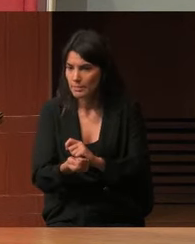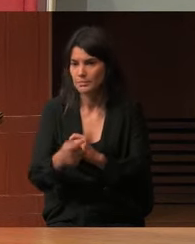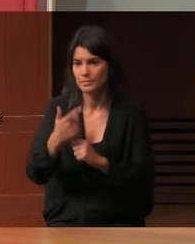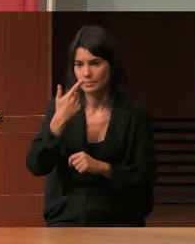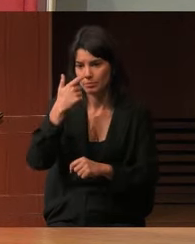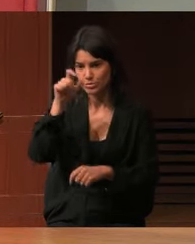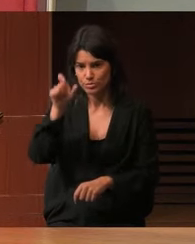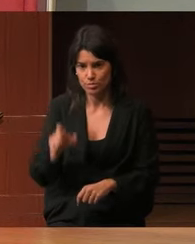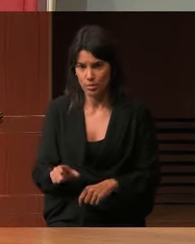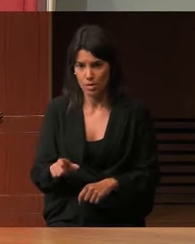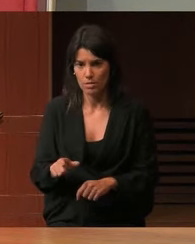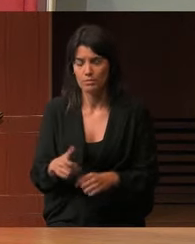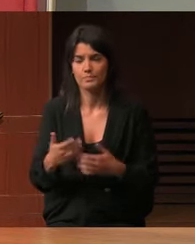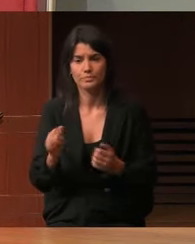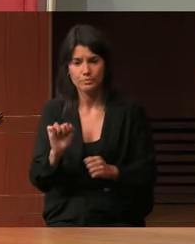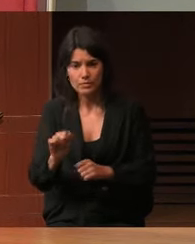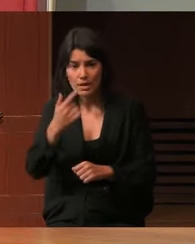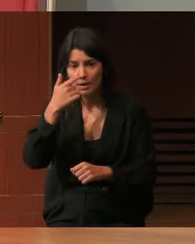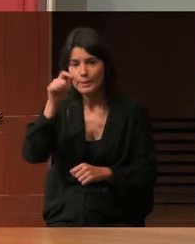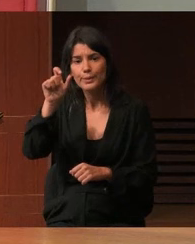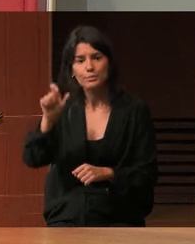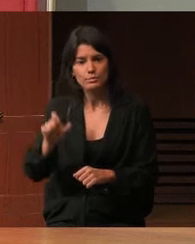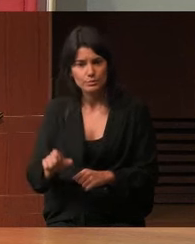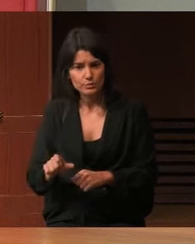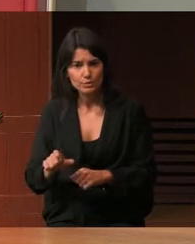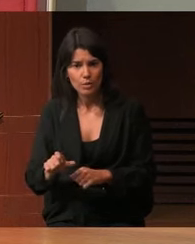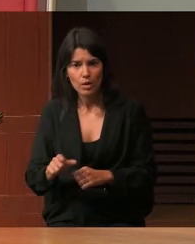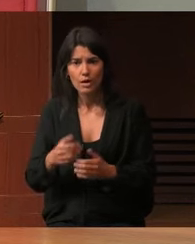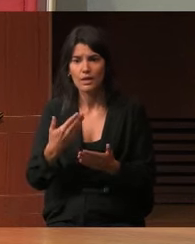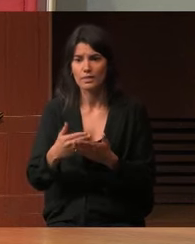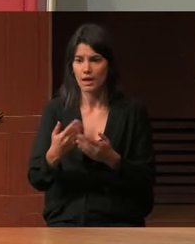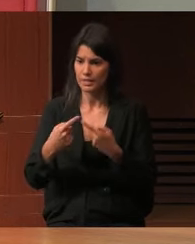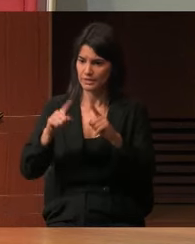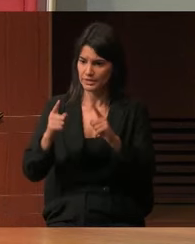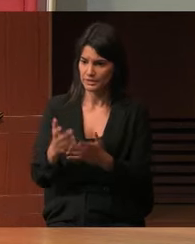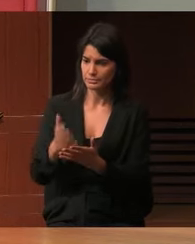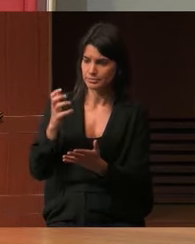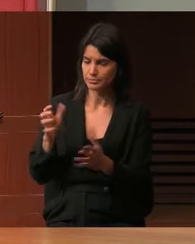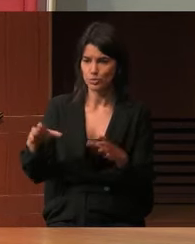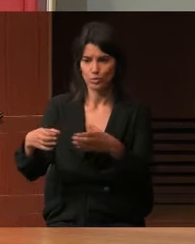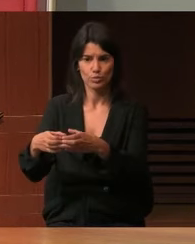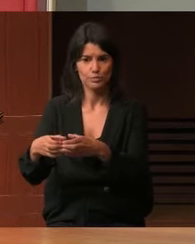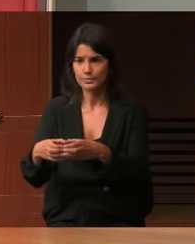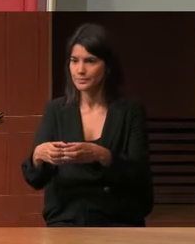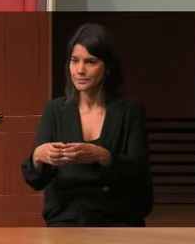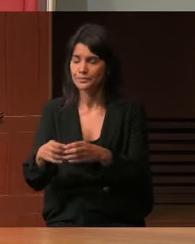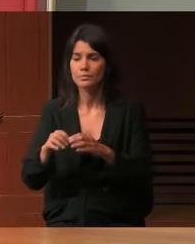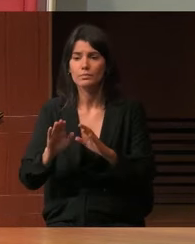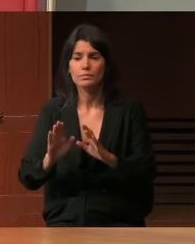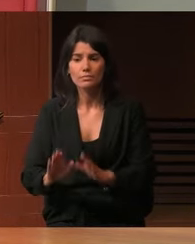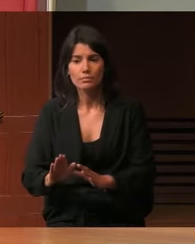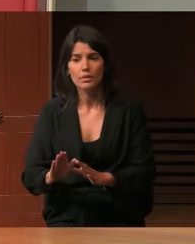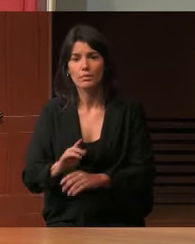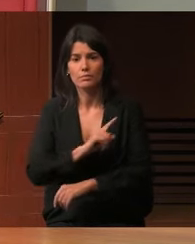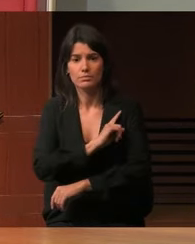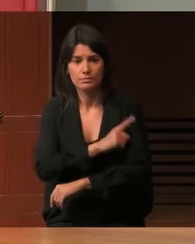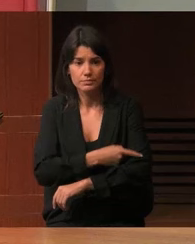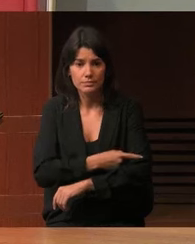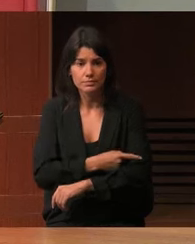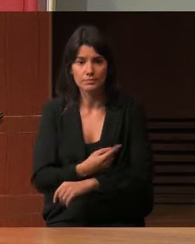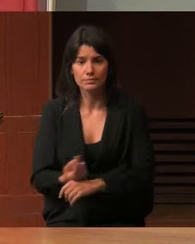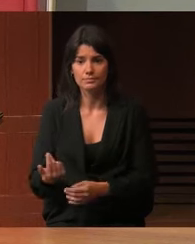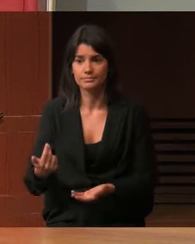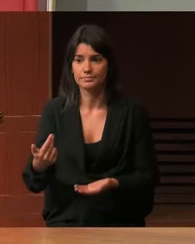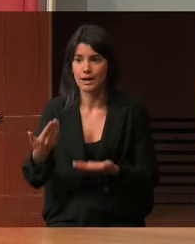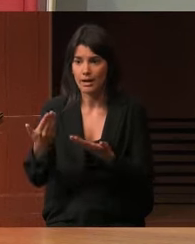pessoa. Ser pessoa não é uma propriedade distintiva de uma espécie, mas sim a potencialidade ontológica de ocupar um ponto